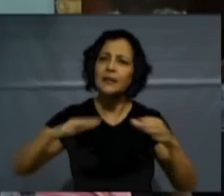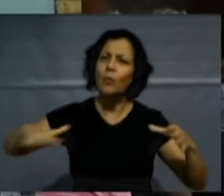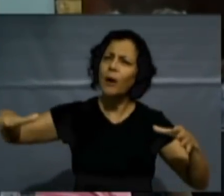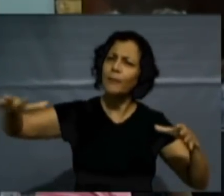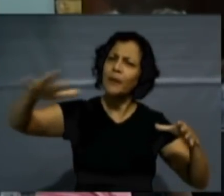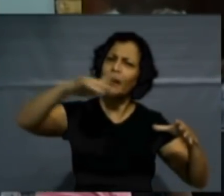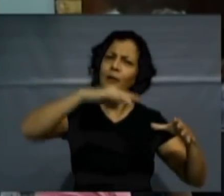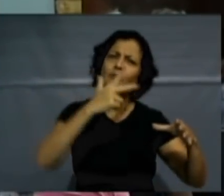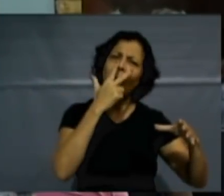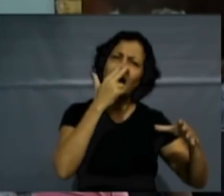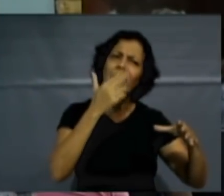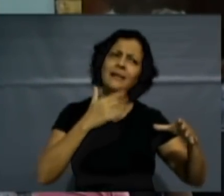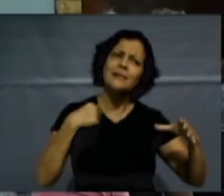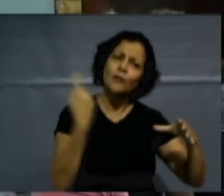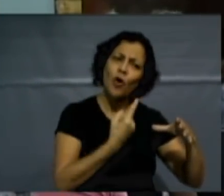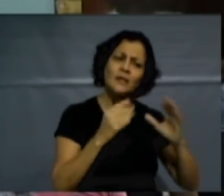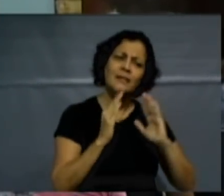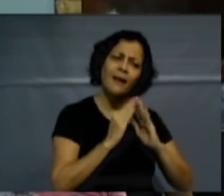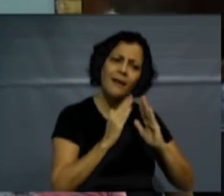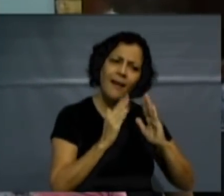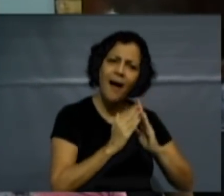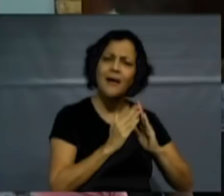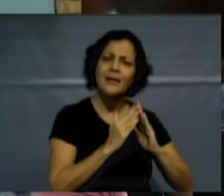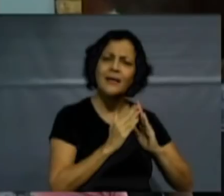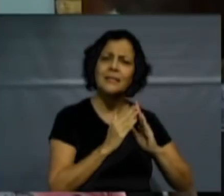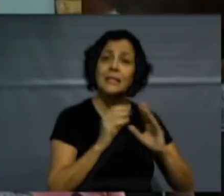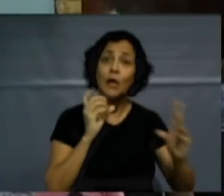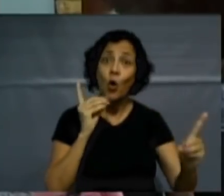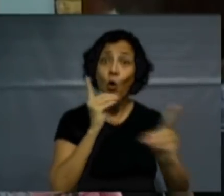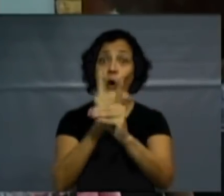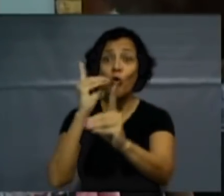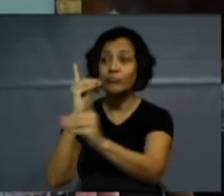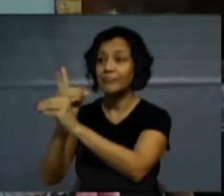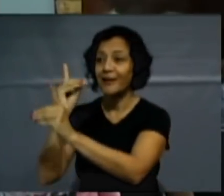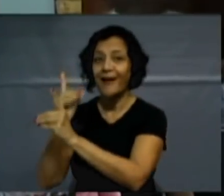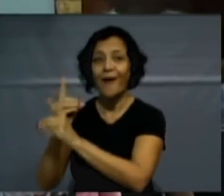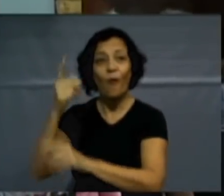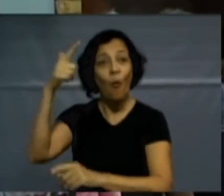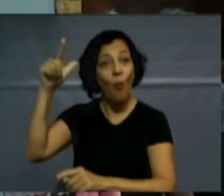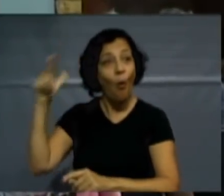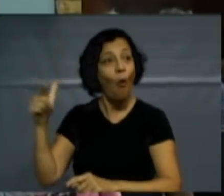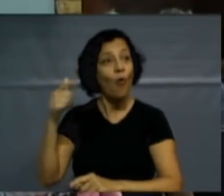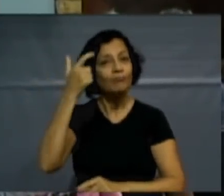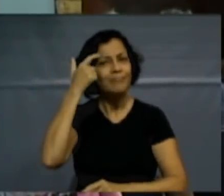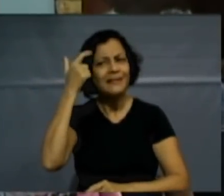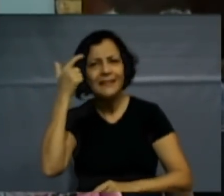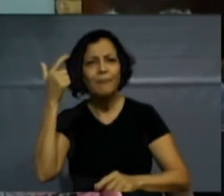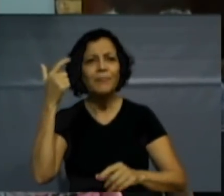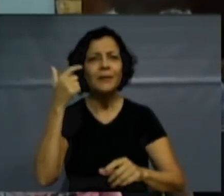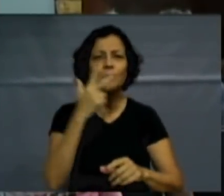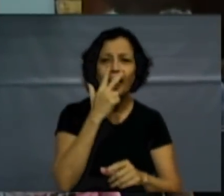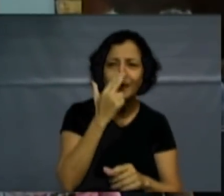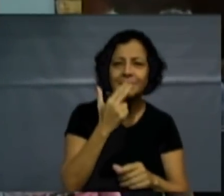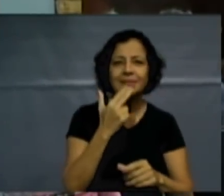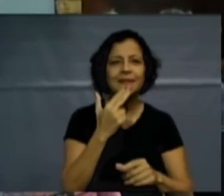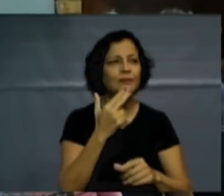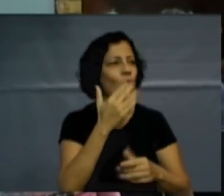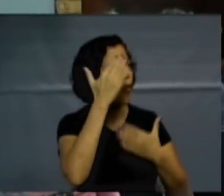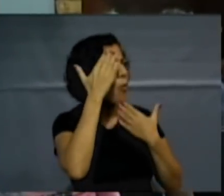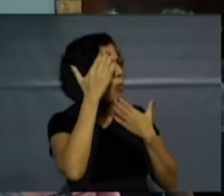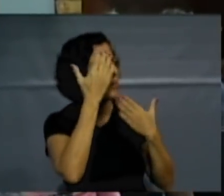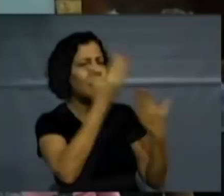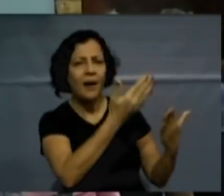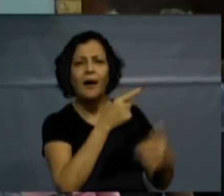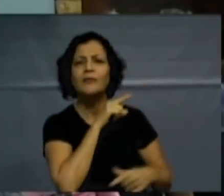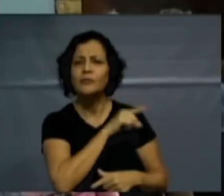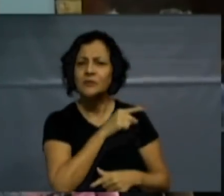casa. Porque quando a gente encontra com o outro, poxa, os mesmos pensamentos, as mesmas coisas. Muito obrigada por você ter